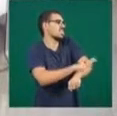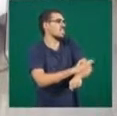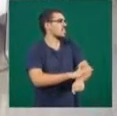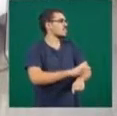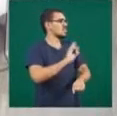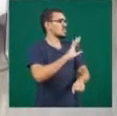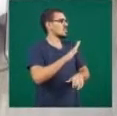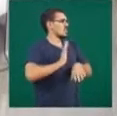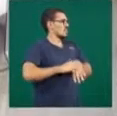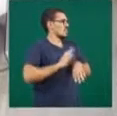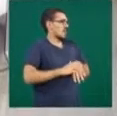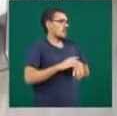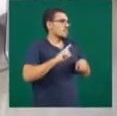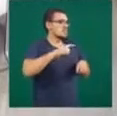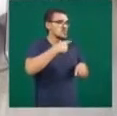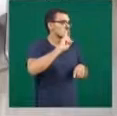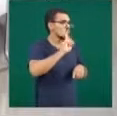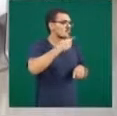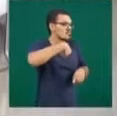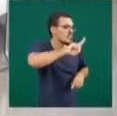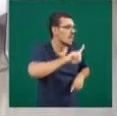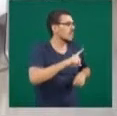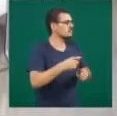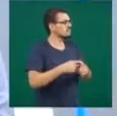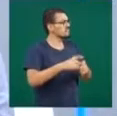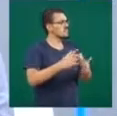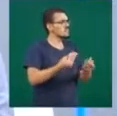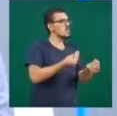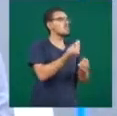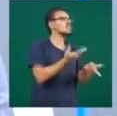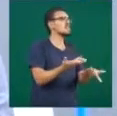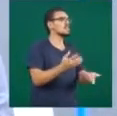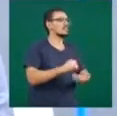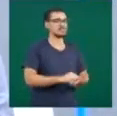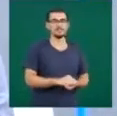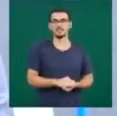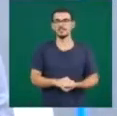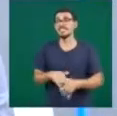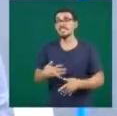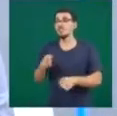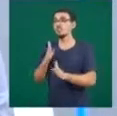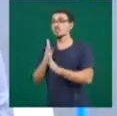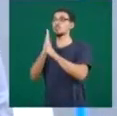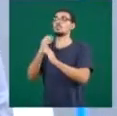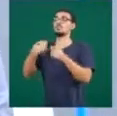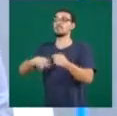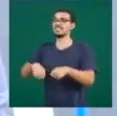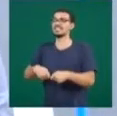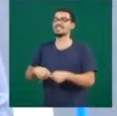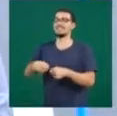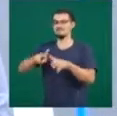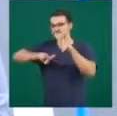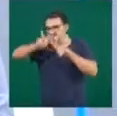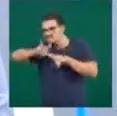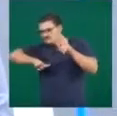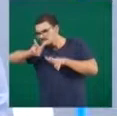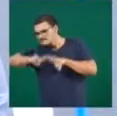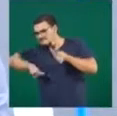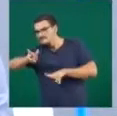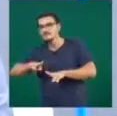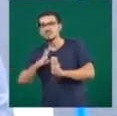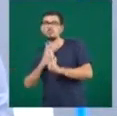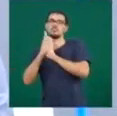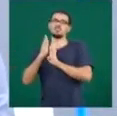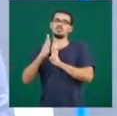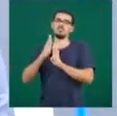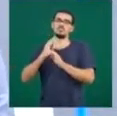até automedicação, até receber o diagnóstico da doença? Sim, o diagnóstico da psoríase é clínico. Você avalia o paciente e já faz o diagnóstico. Em alguns